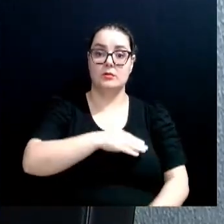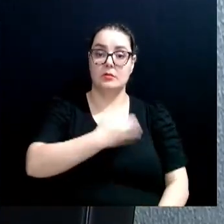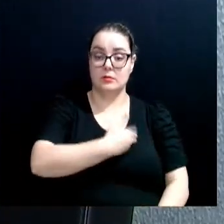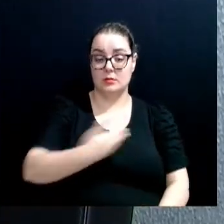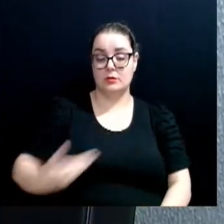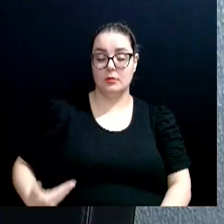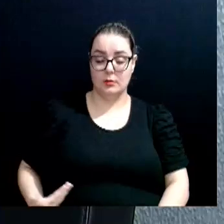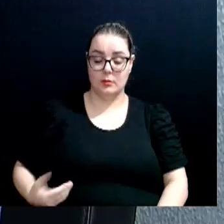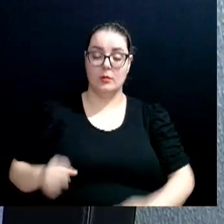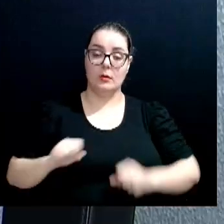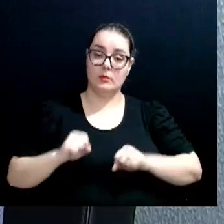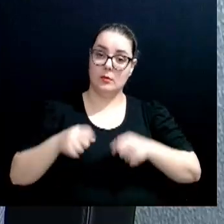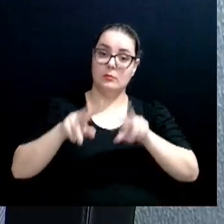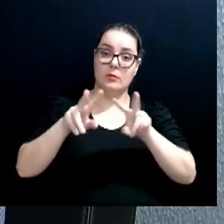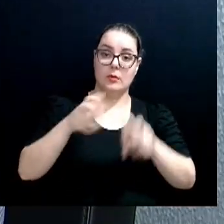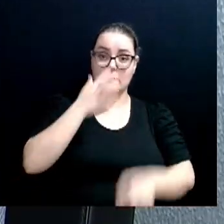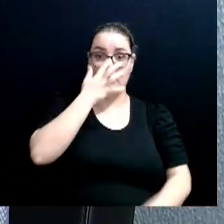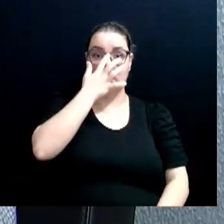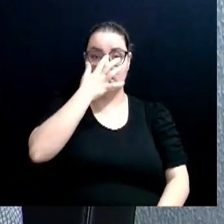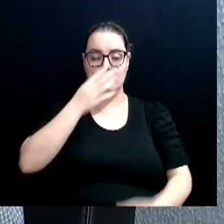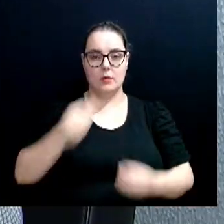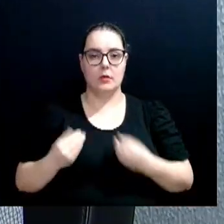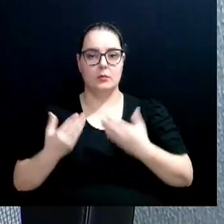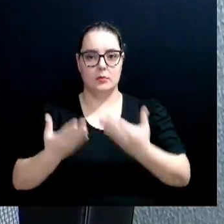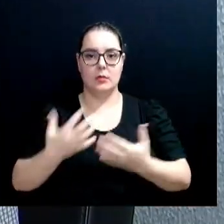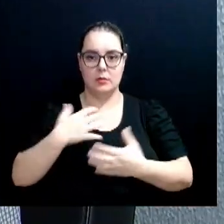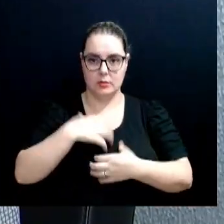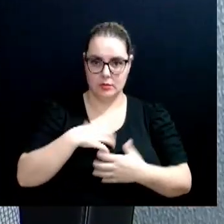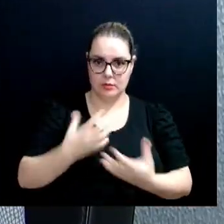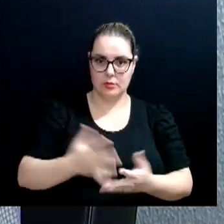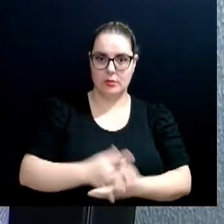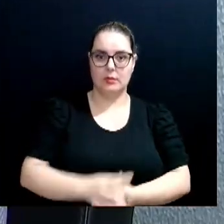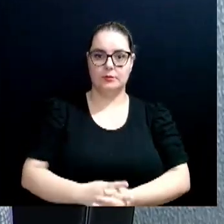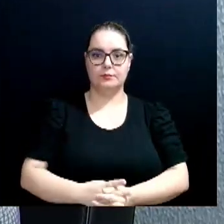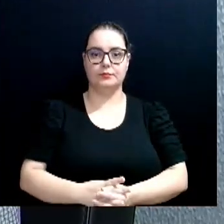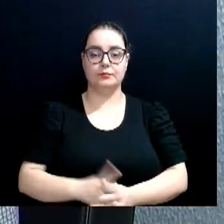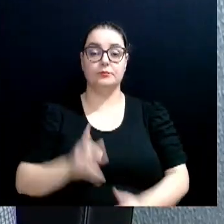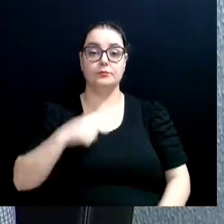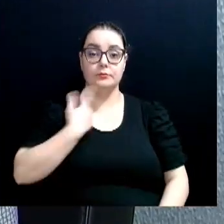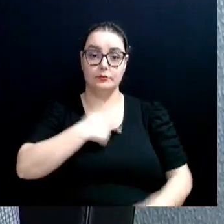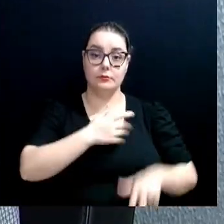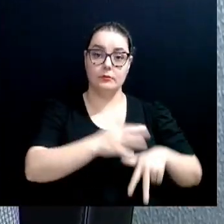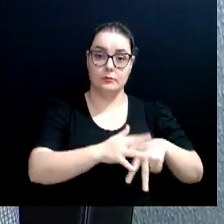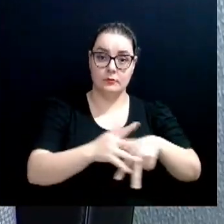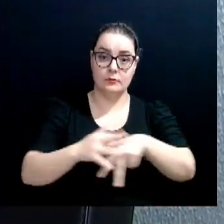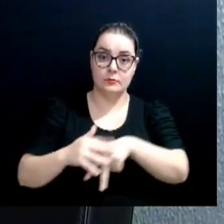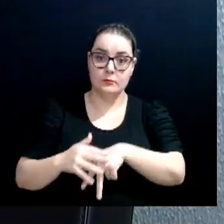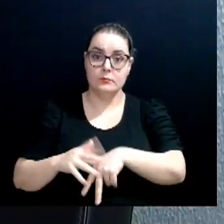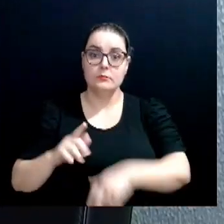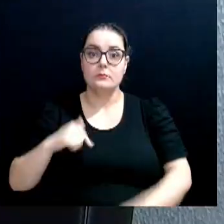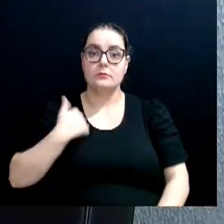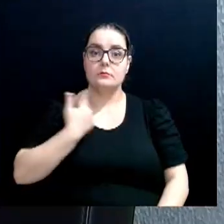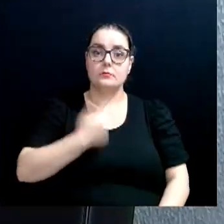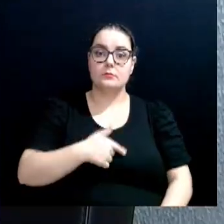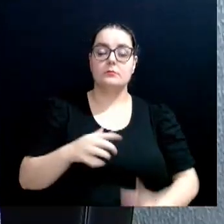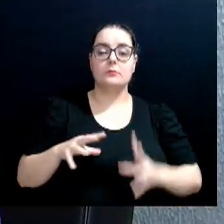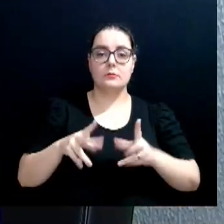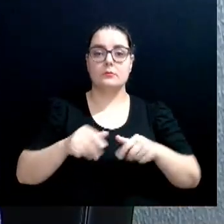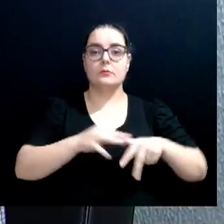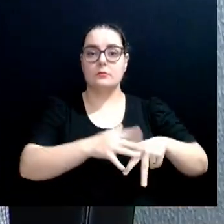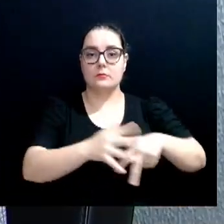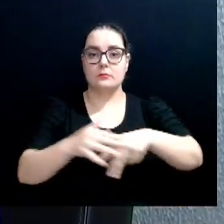tema para que dê uma condição das nossas pacientes ou dos nossos pacientes serem atendidos